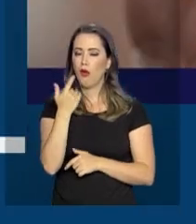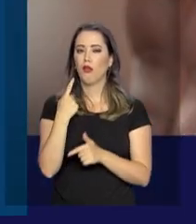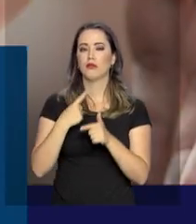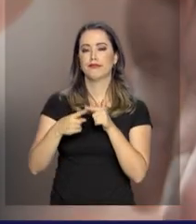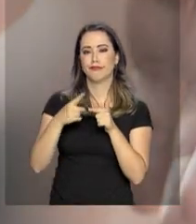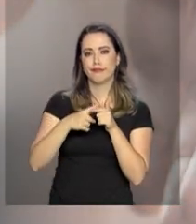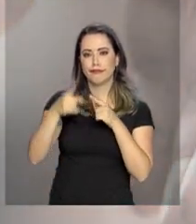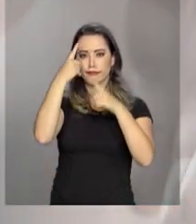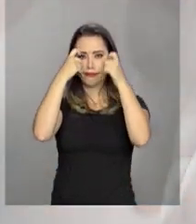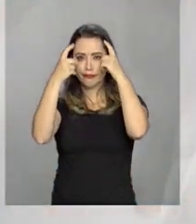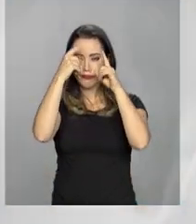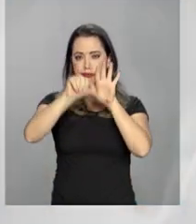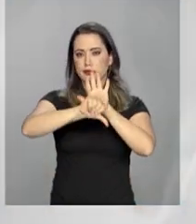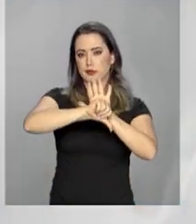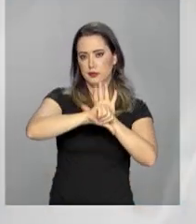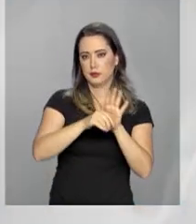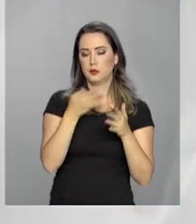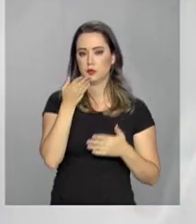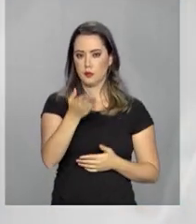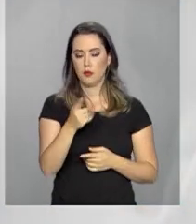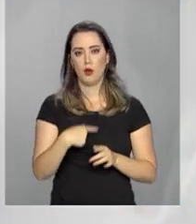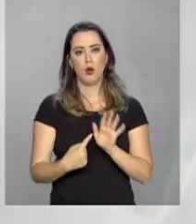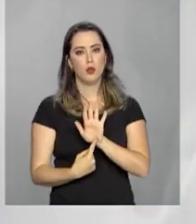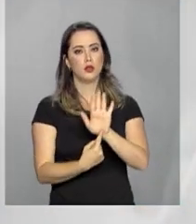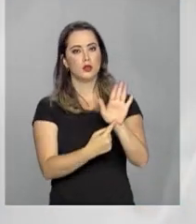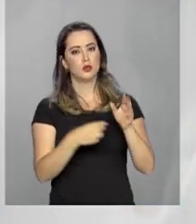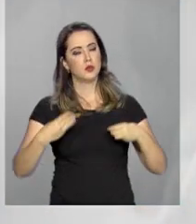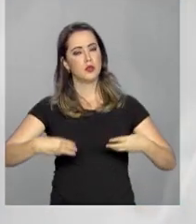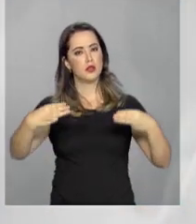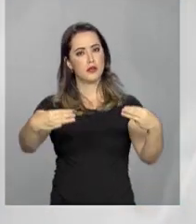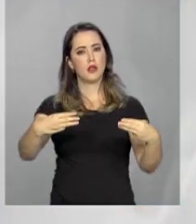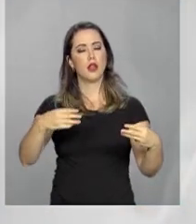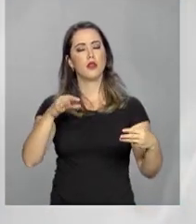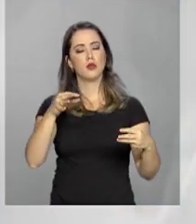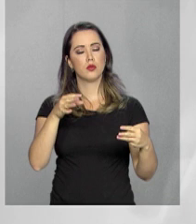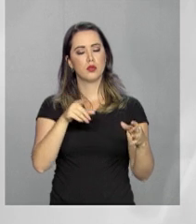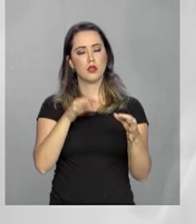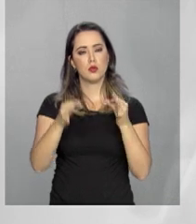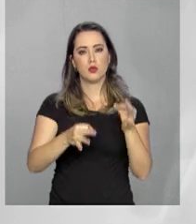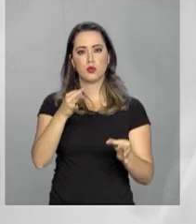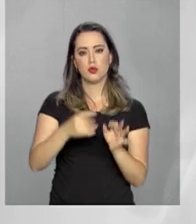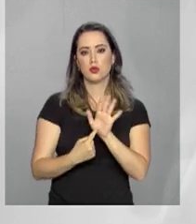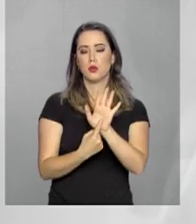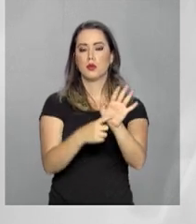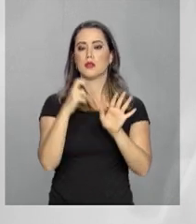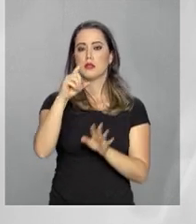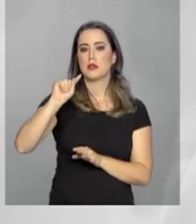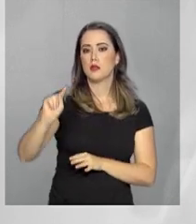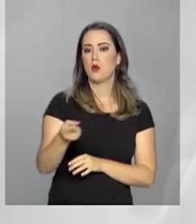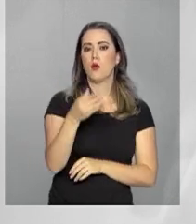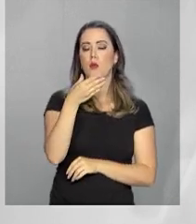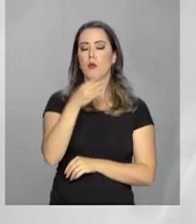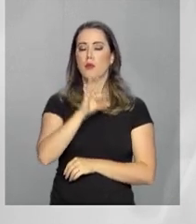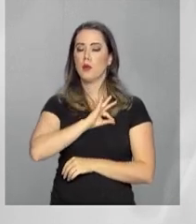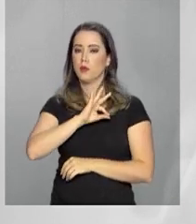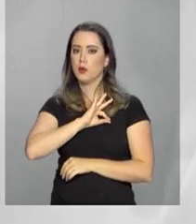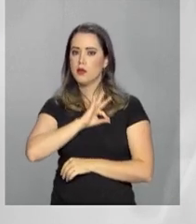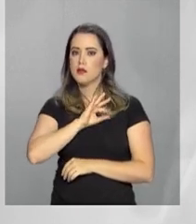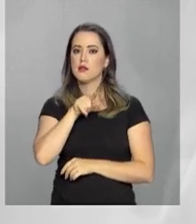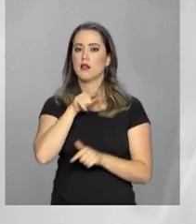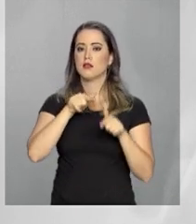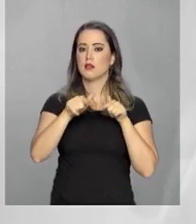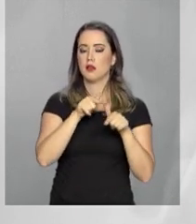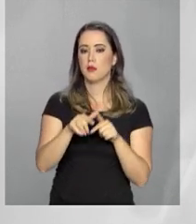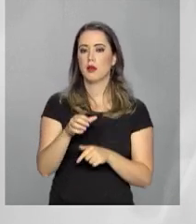dados preliminares do Ministério da Justiça apontam que quase 5 mil policiais participam da operação.